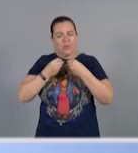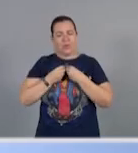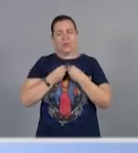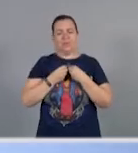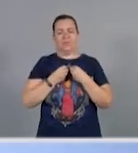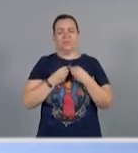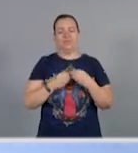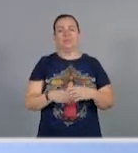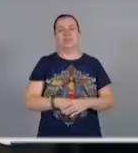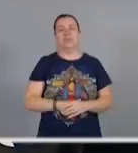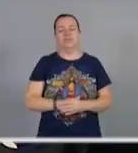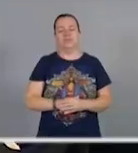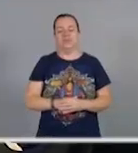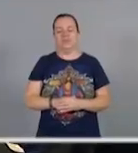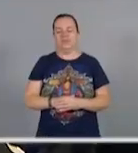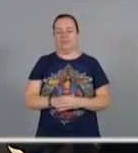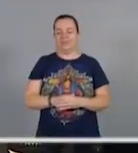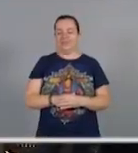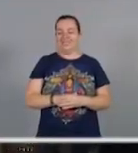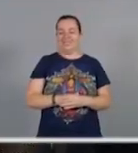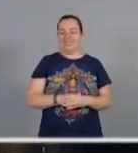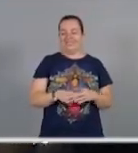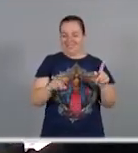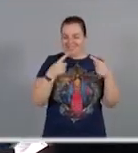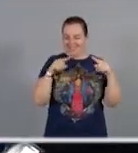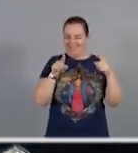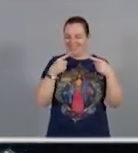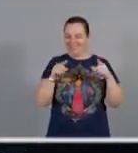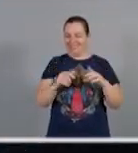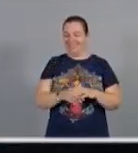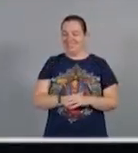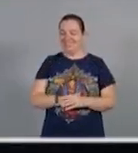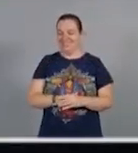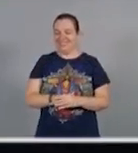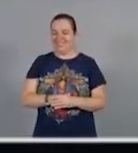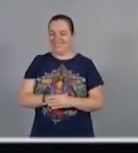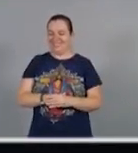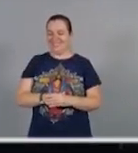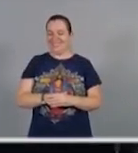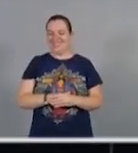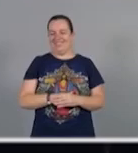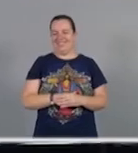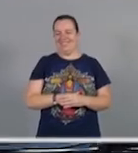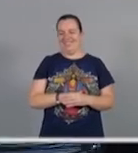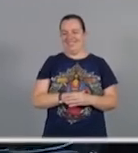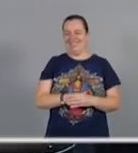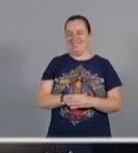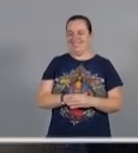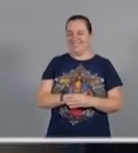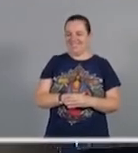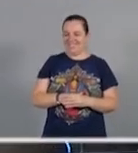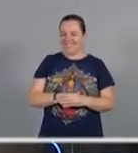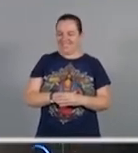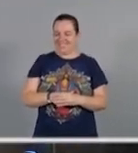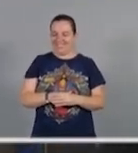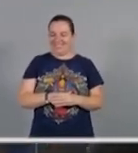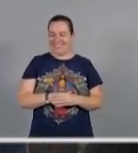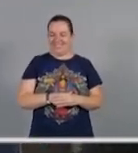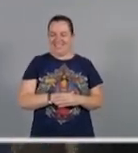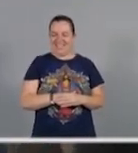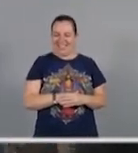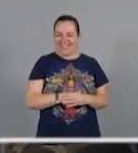uma nota musical? Cadê o violeiro? Vai lá, o Floriane. Toca esse negócio aí, meu